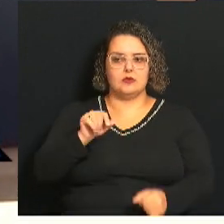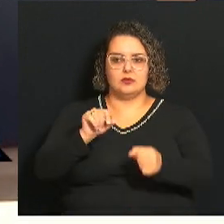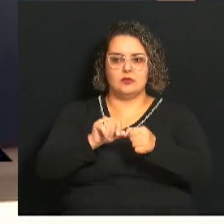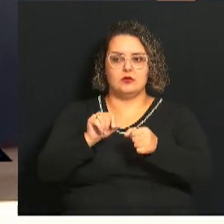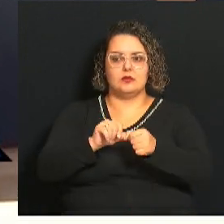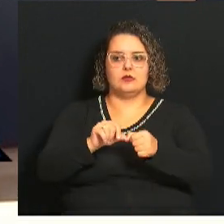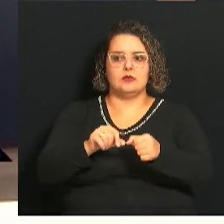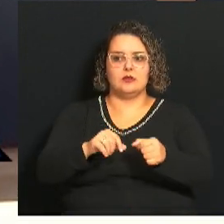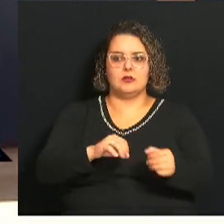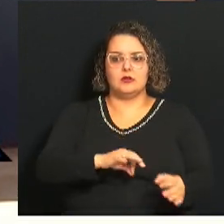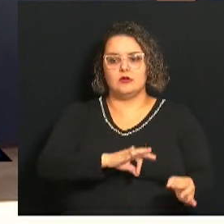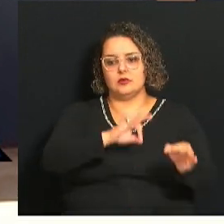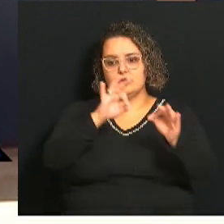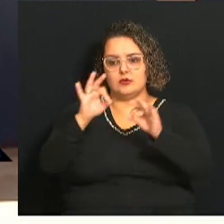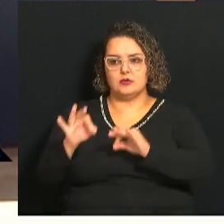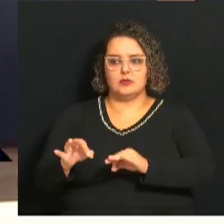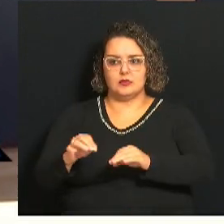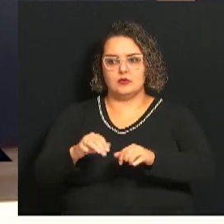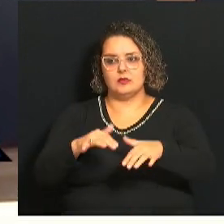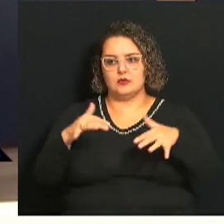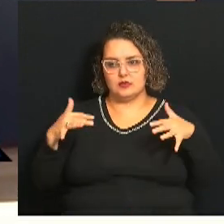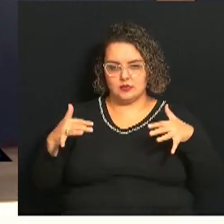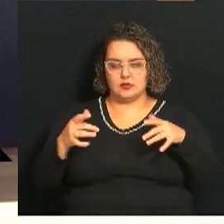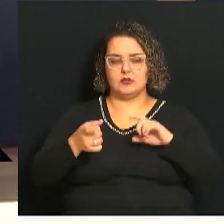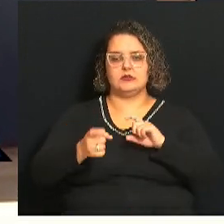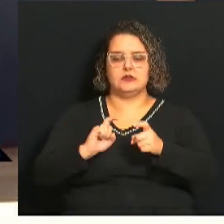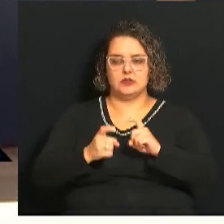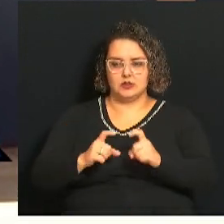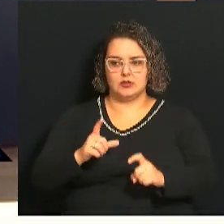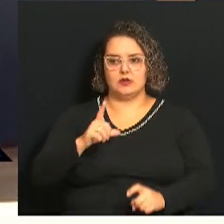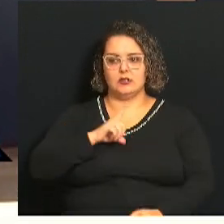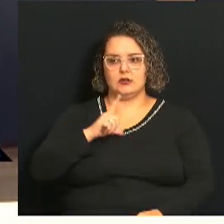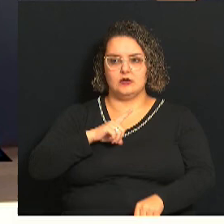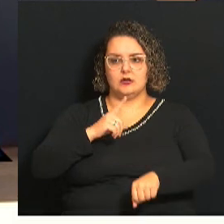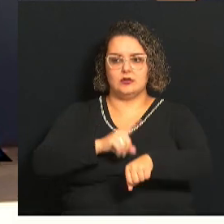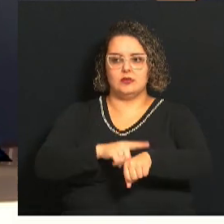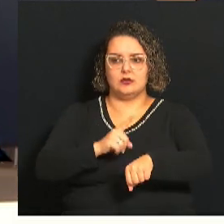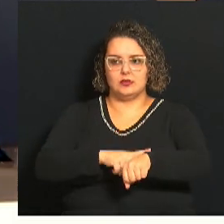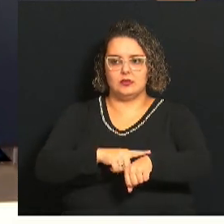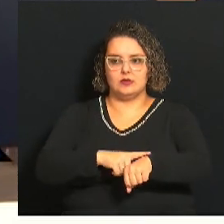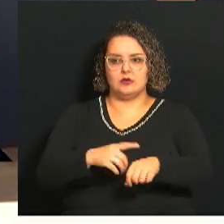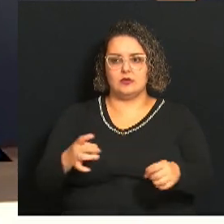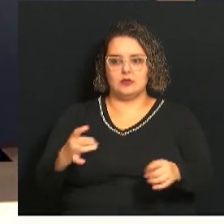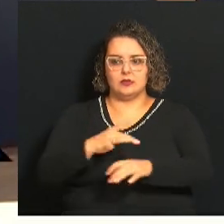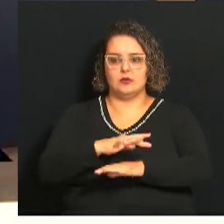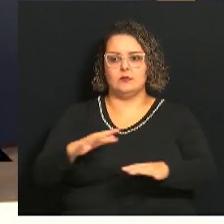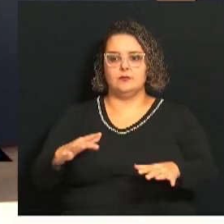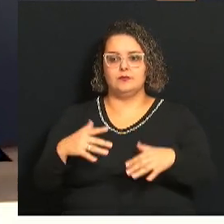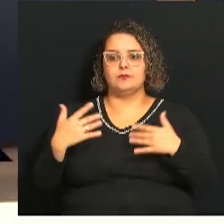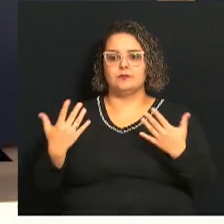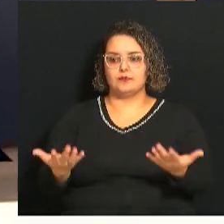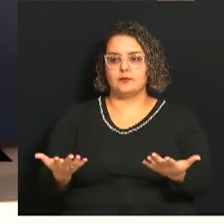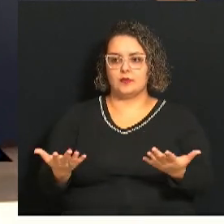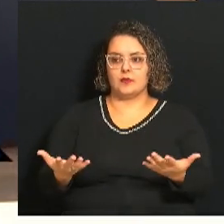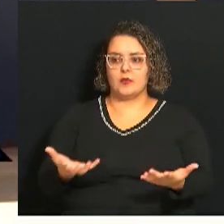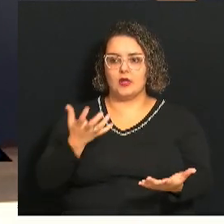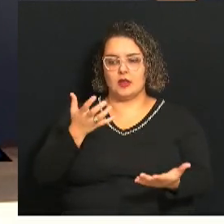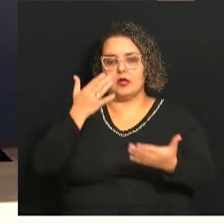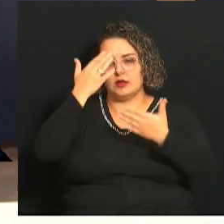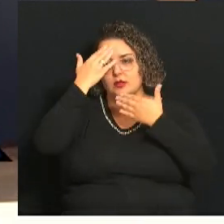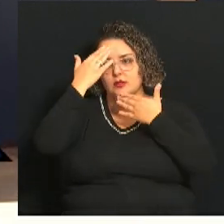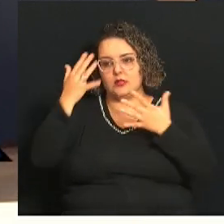aqui durante o período da nossa reunião, que a gente está com o teto já esgotado. Então, eu quero agradecer a